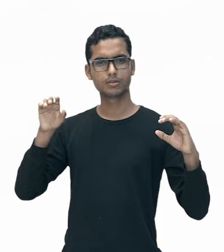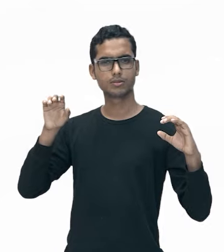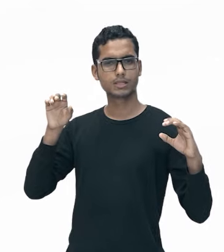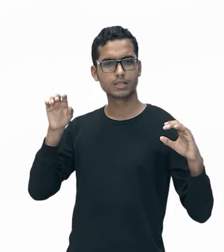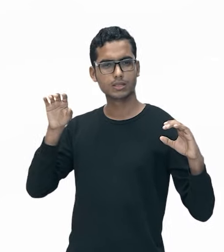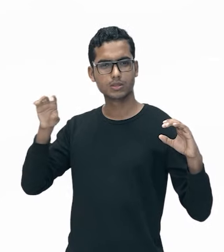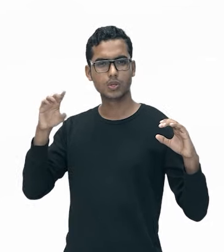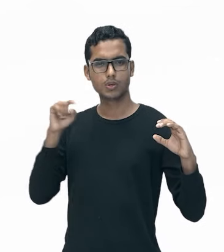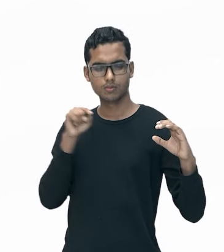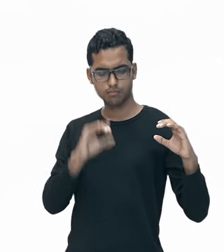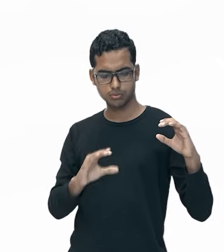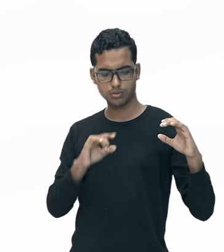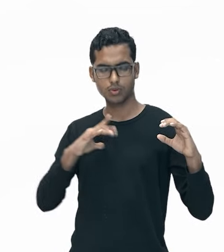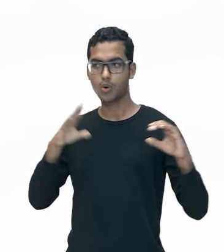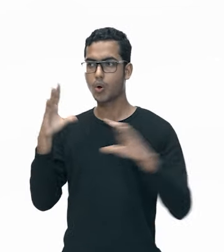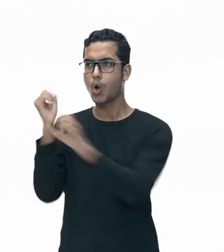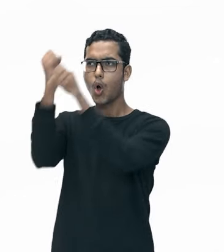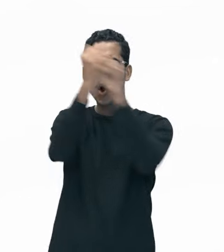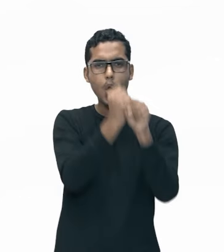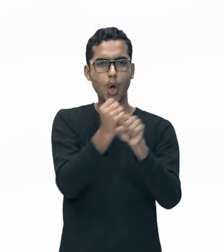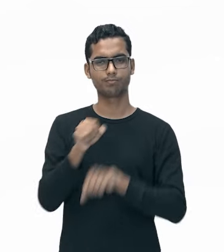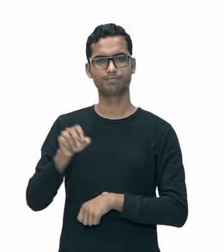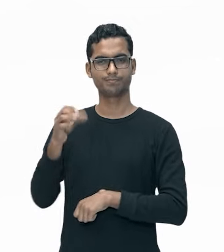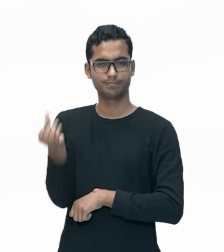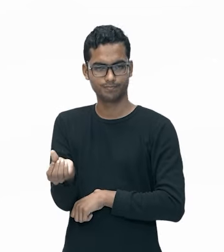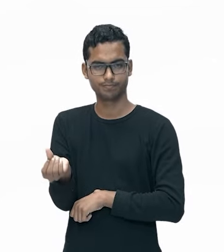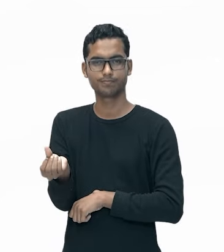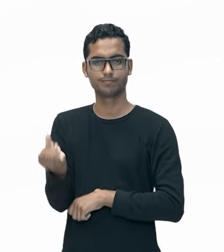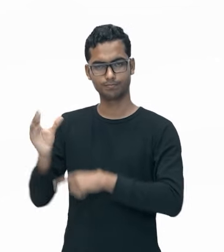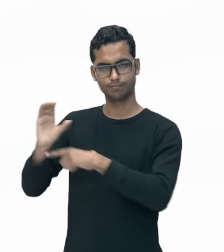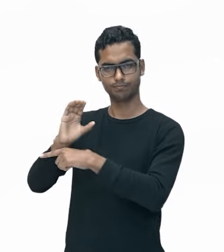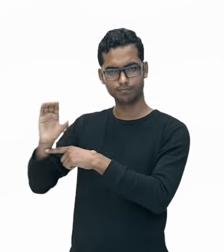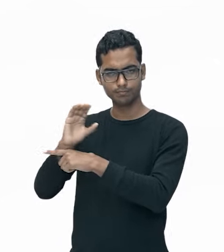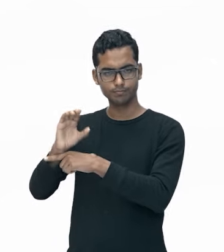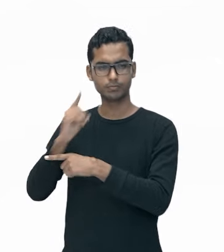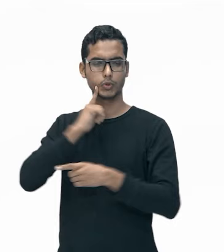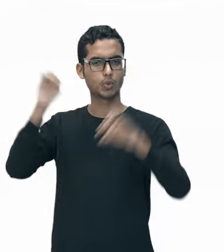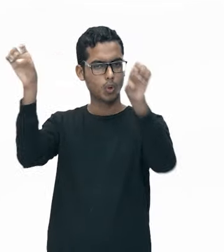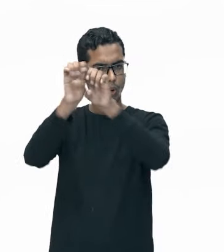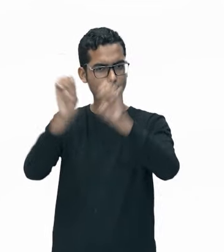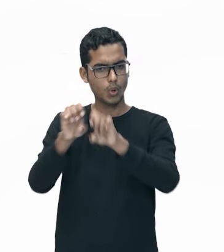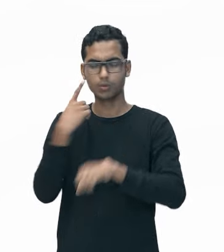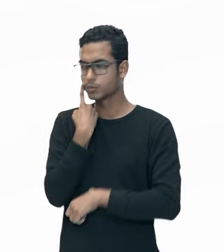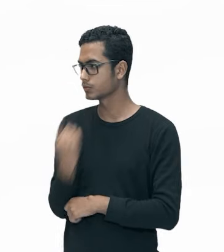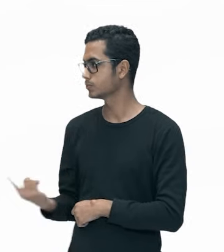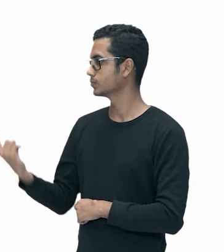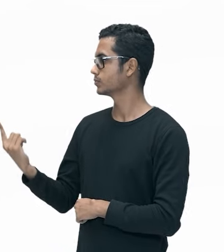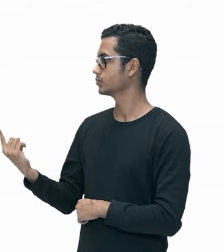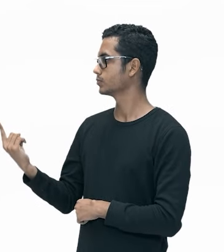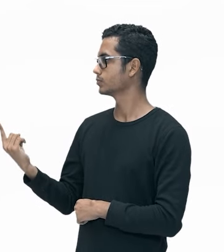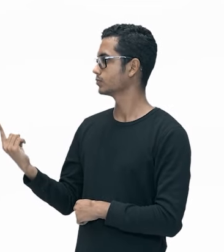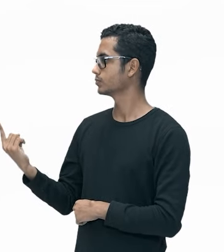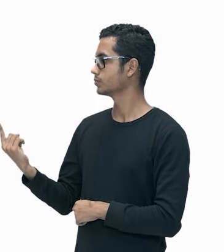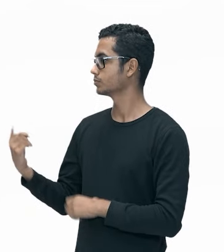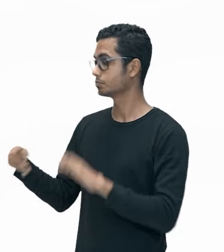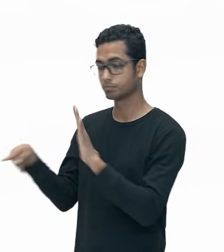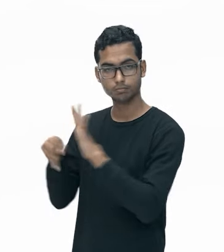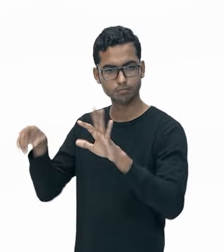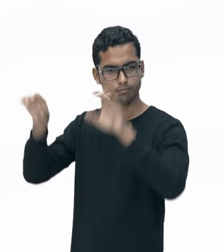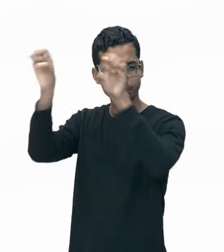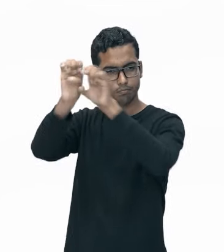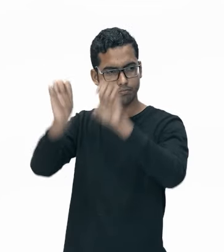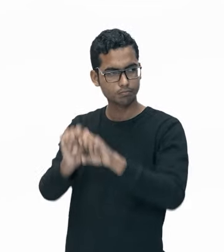é uma cadeia com seis carbonos essa estrutura que você tá vendo aqui é a sua fórmula estrutural é a maneira com que a gente representa essa